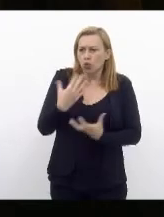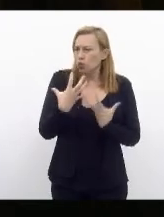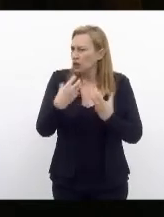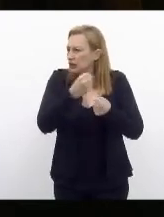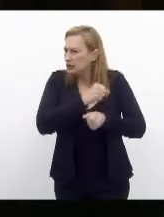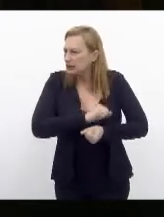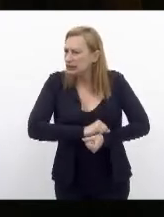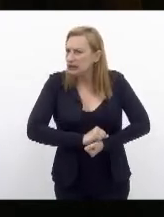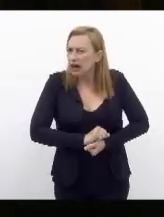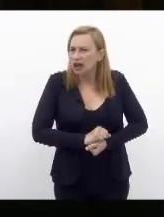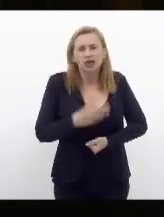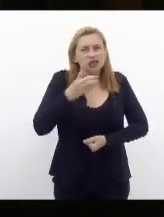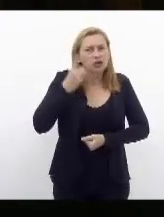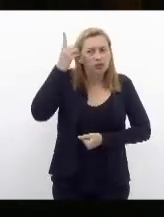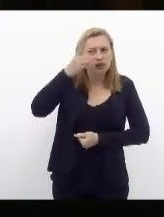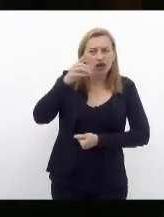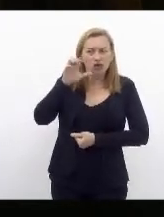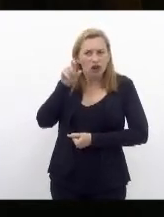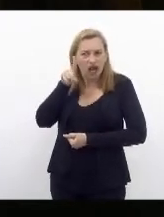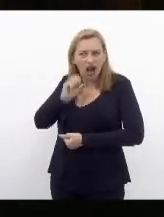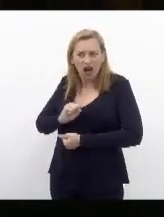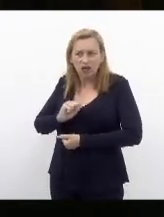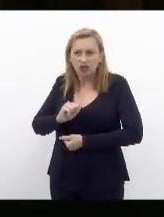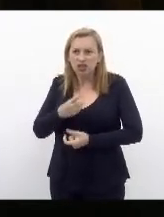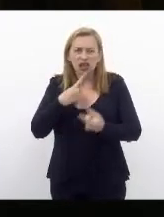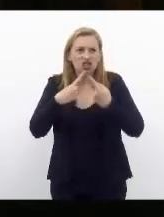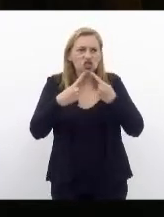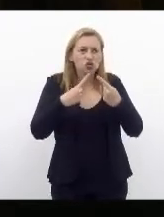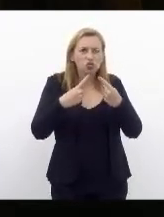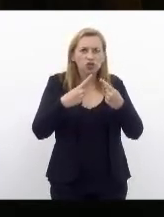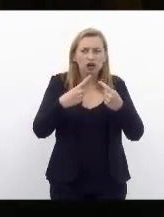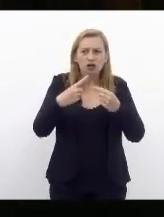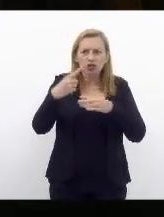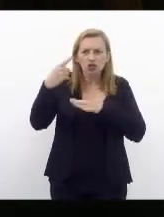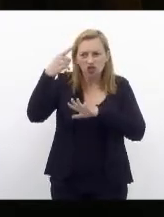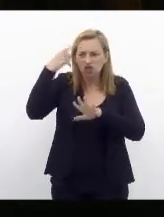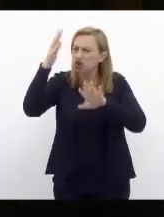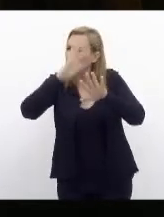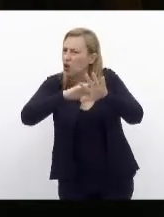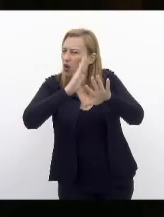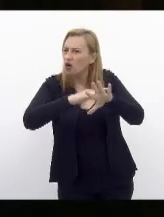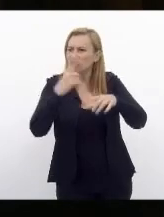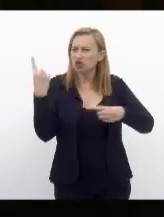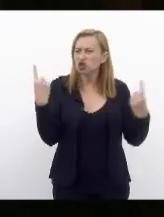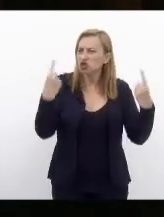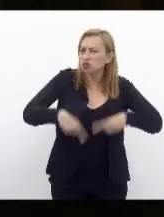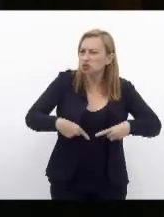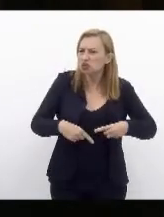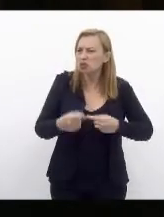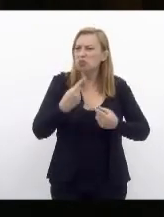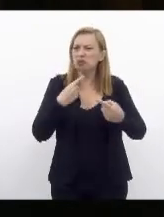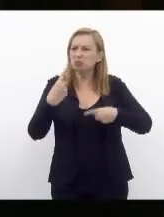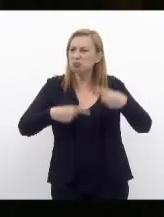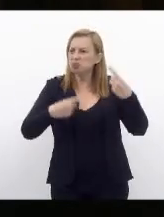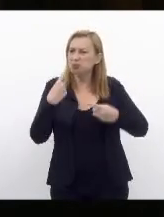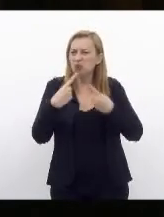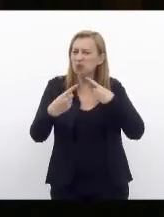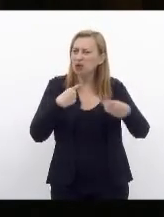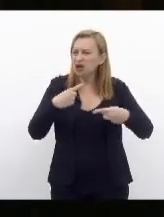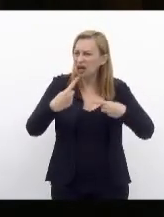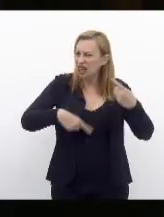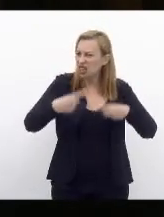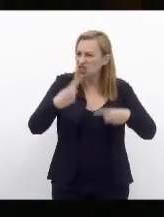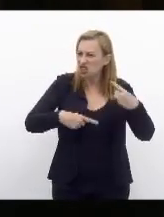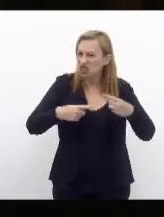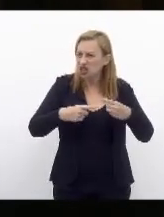admitir, deputado Carlos Augusto, que as discordâncias ideológicas, que a disputa política, que ela ultrapasse